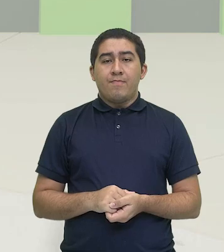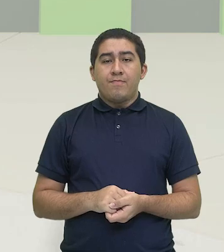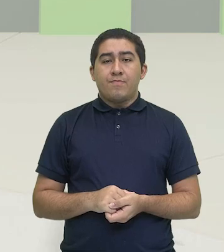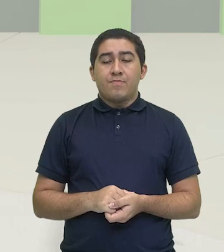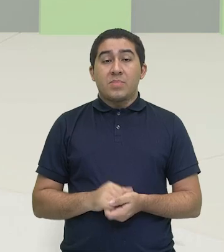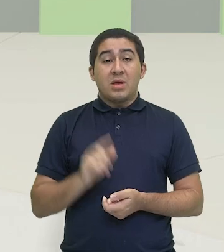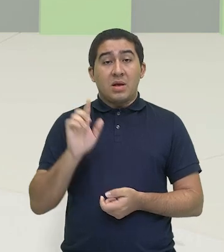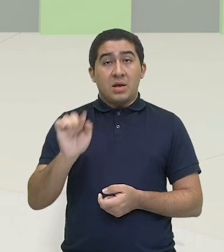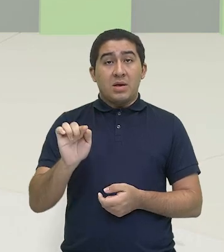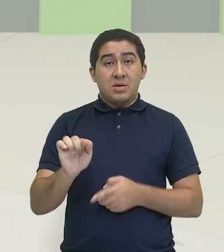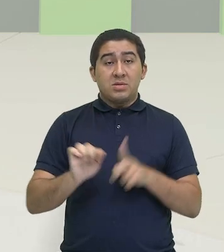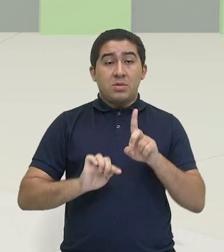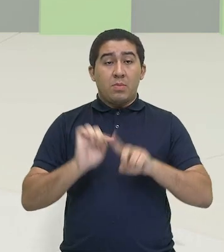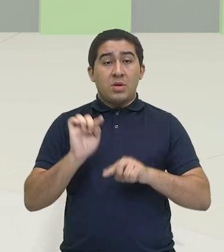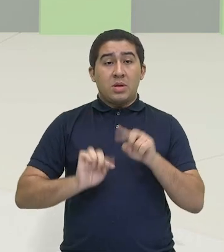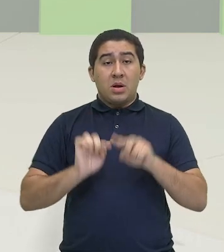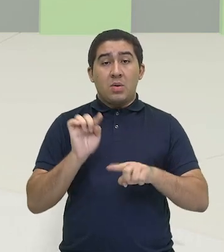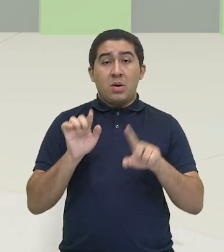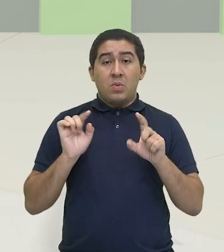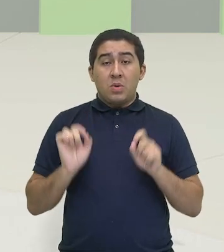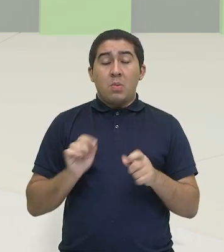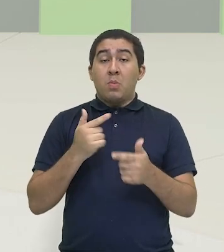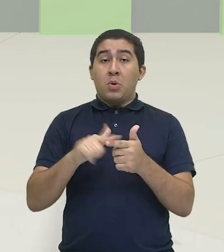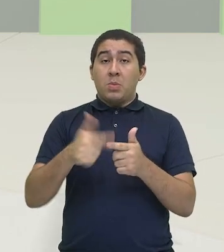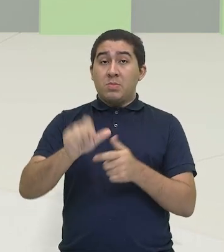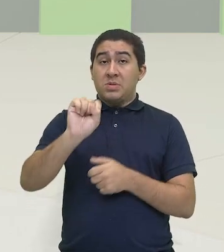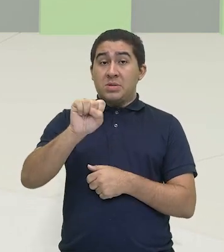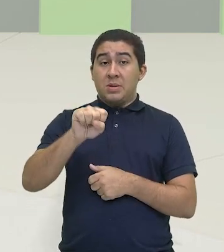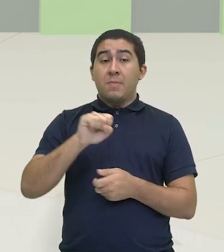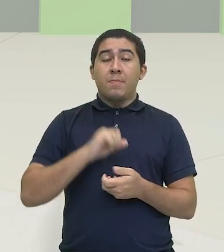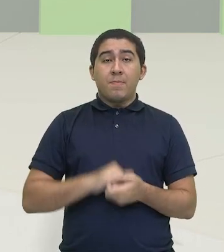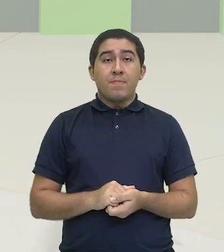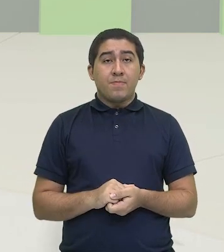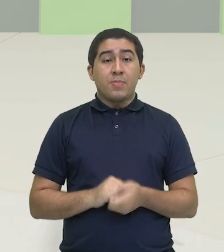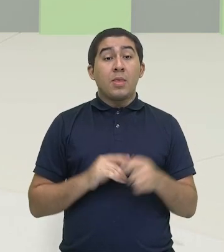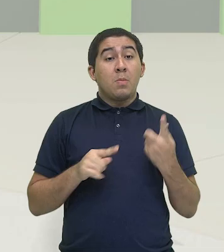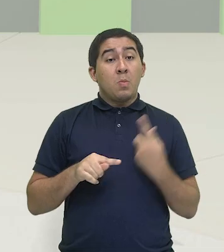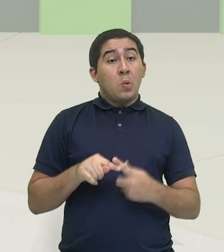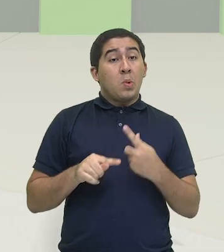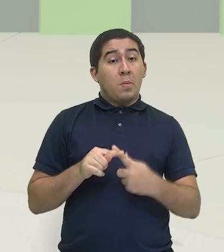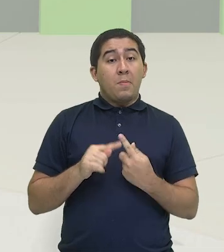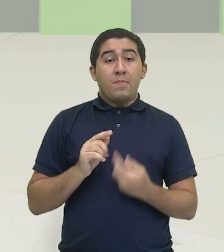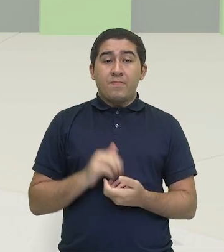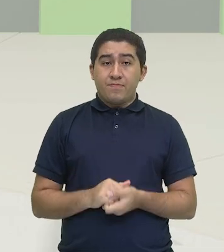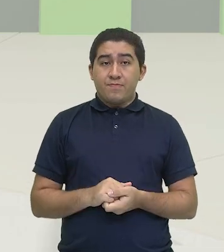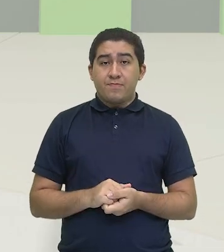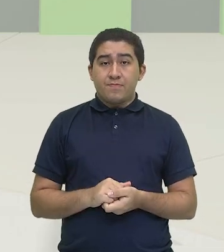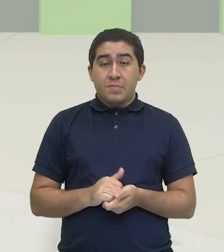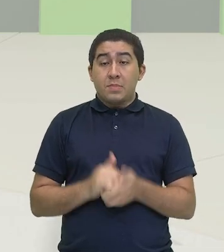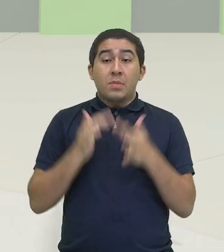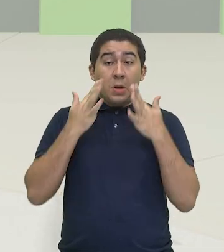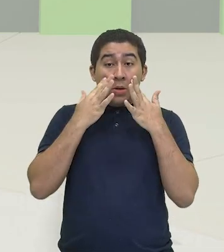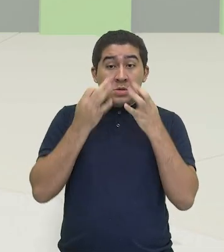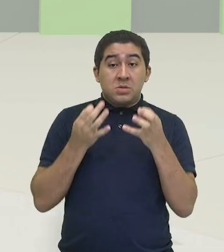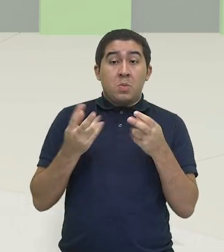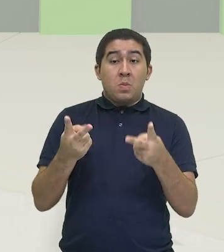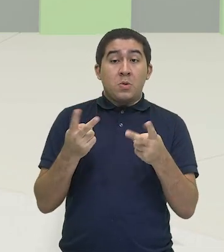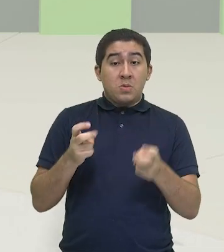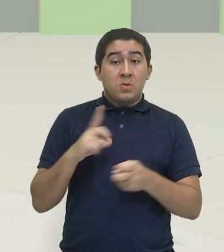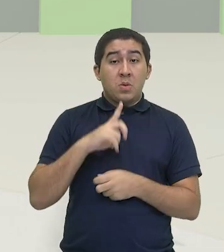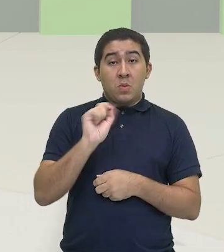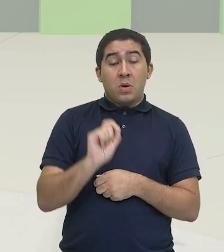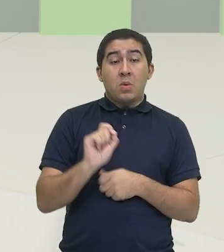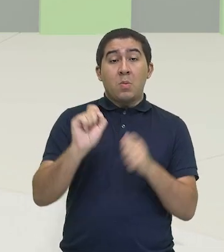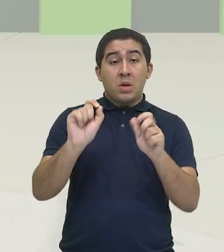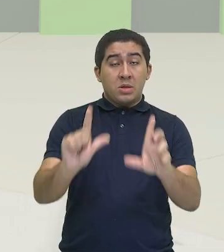O lixo eletrônico, ele é um problema sim, tá? Porque, observem aí, eu tenho uma tela